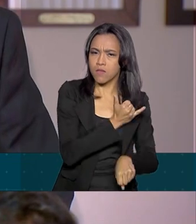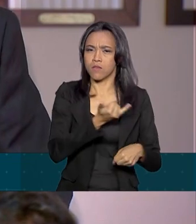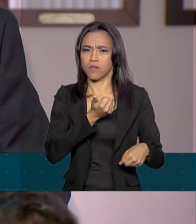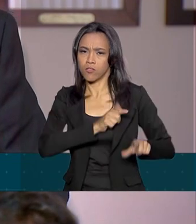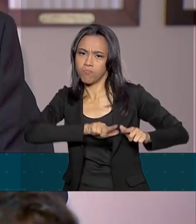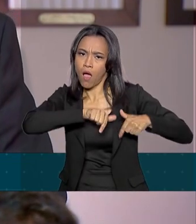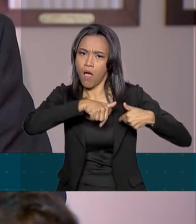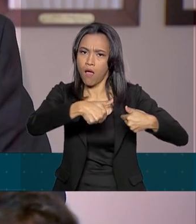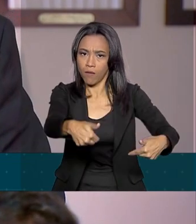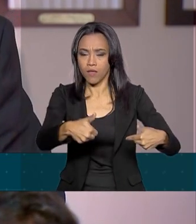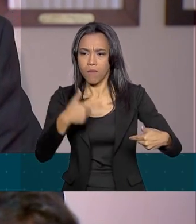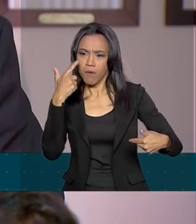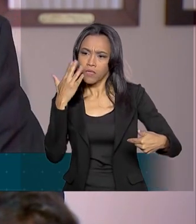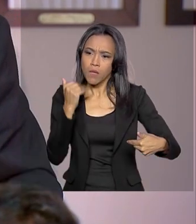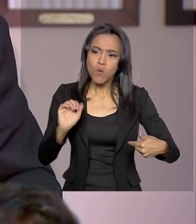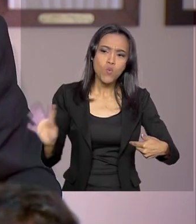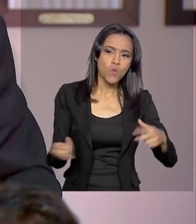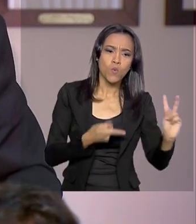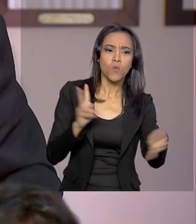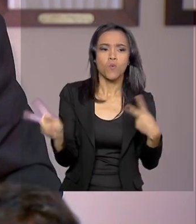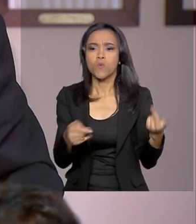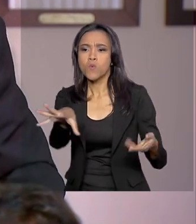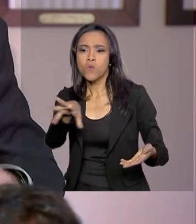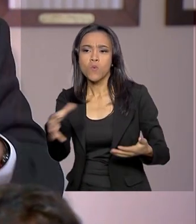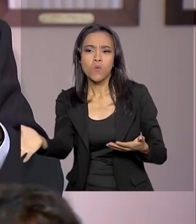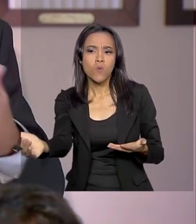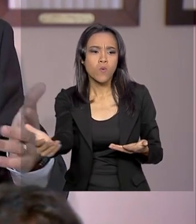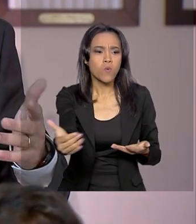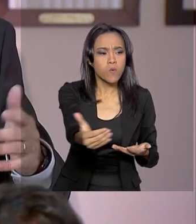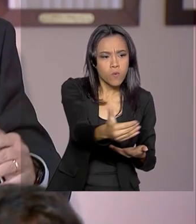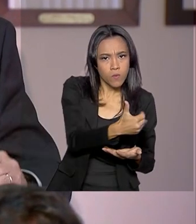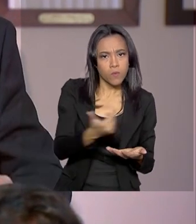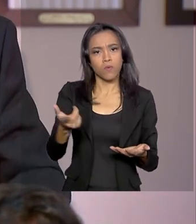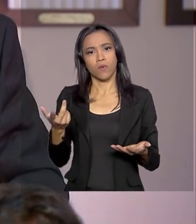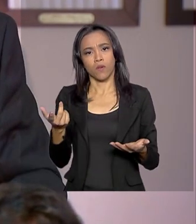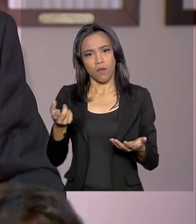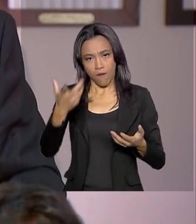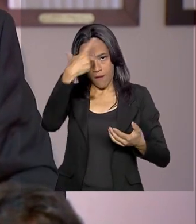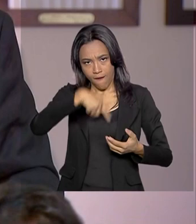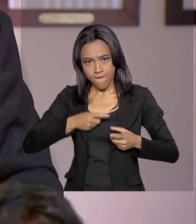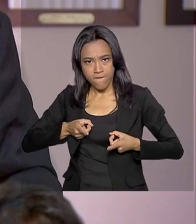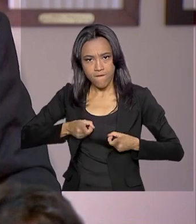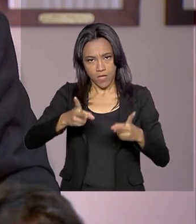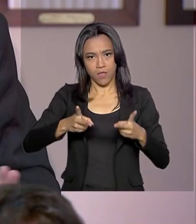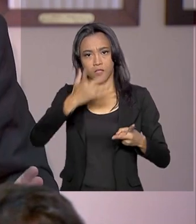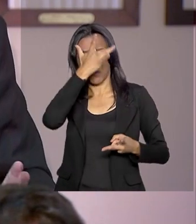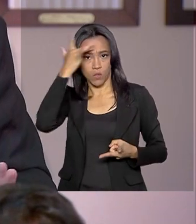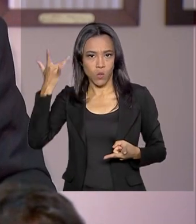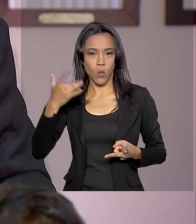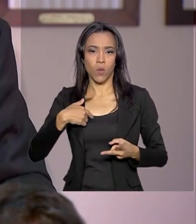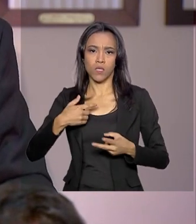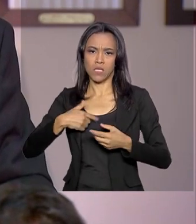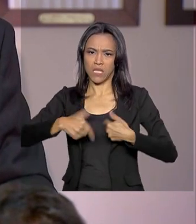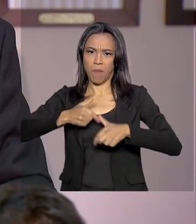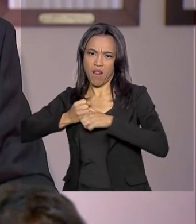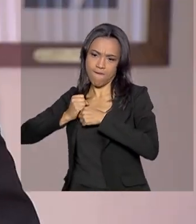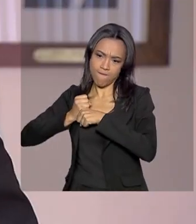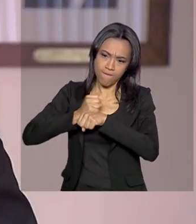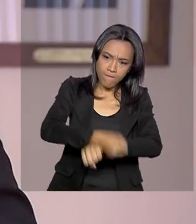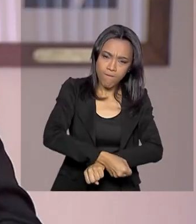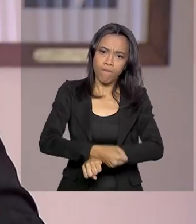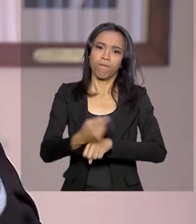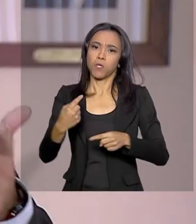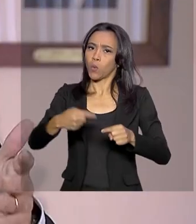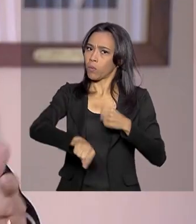a apuração dessa atividade de tráfico de pessoas, a exploração de trabalho de maneira indevida.